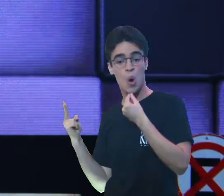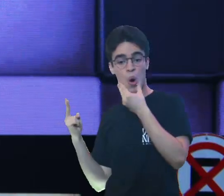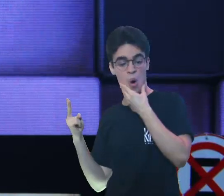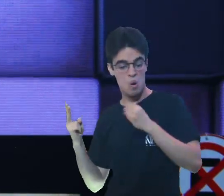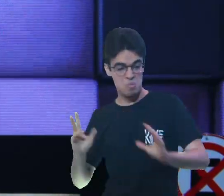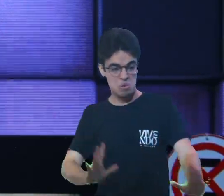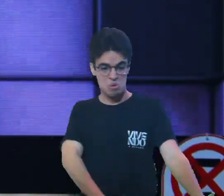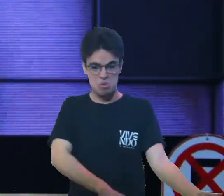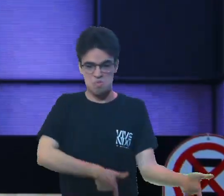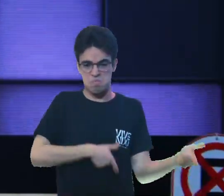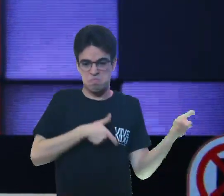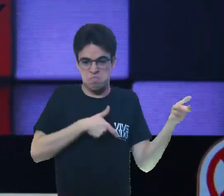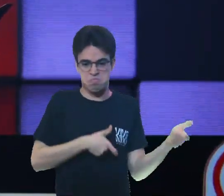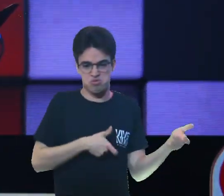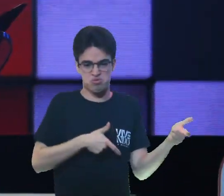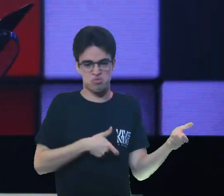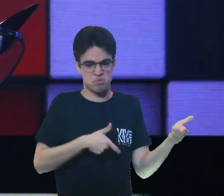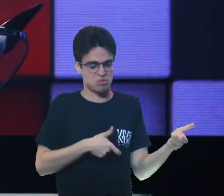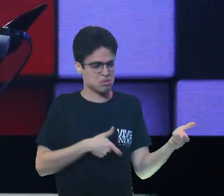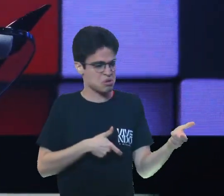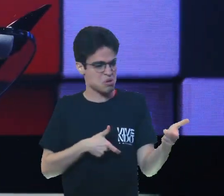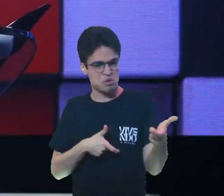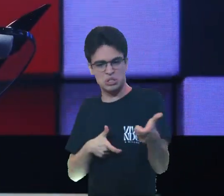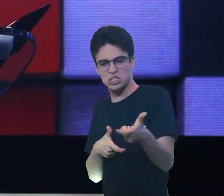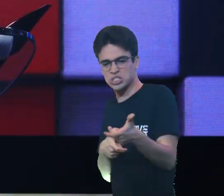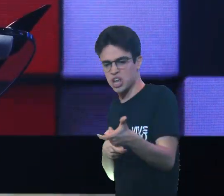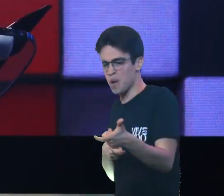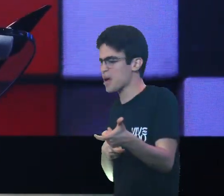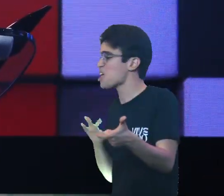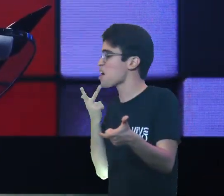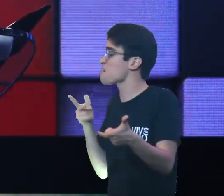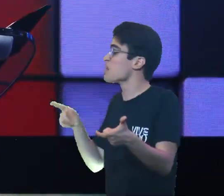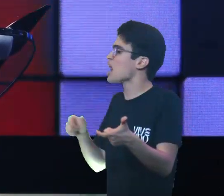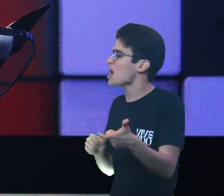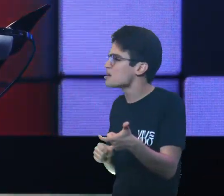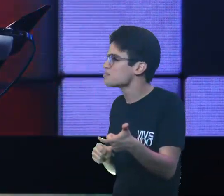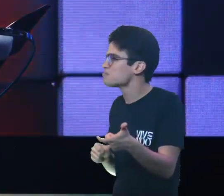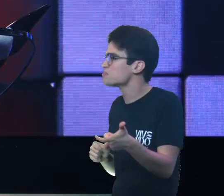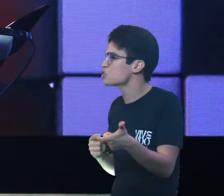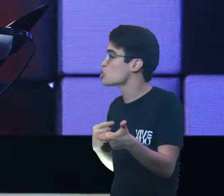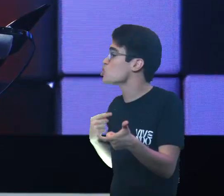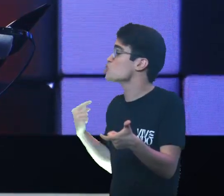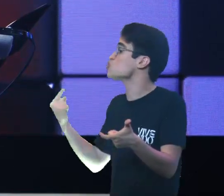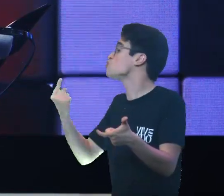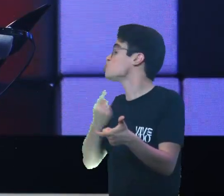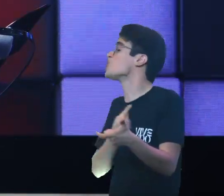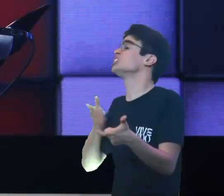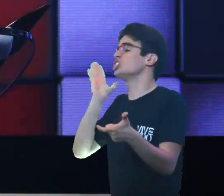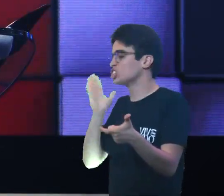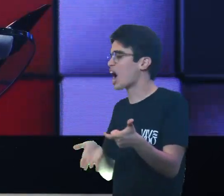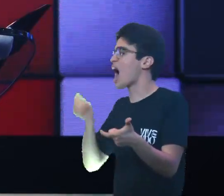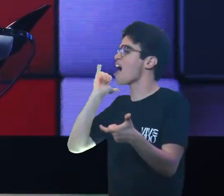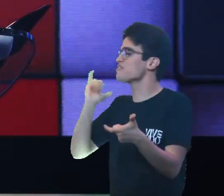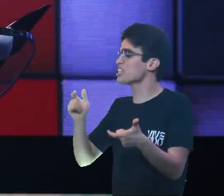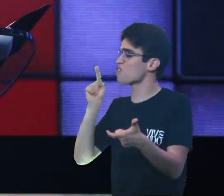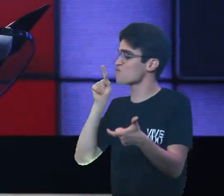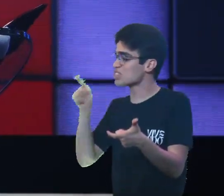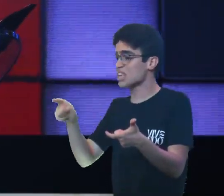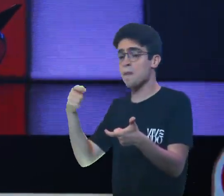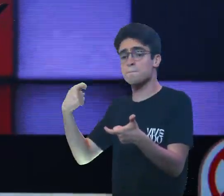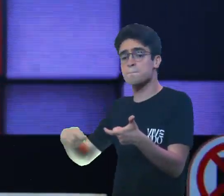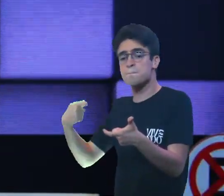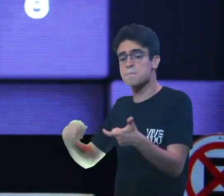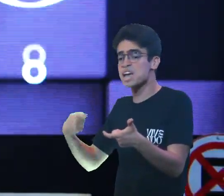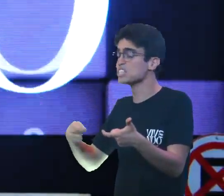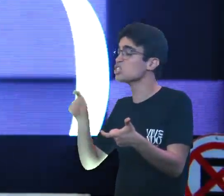duramente armados saltam do carro e dizem para o nosso irmão: nós avisamos você que você